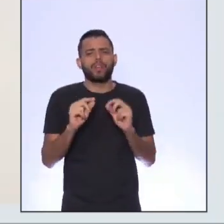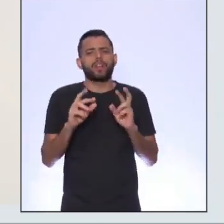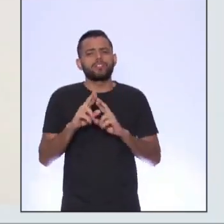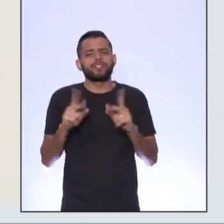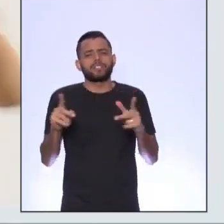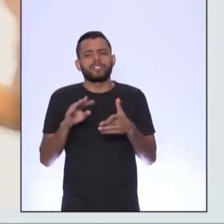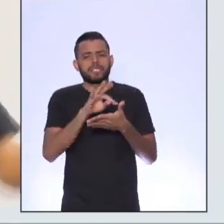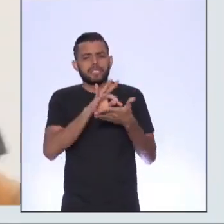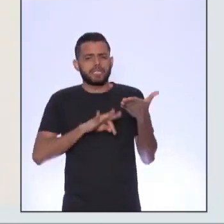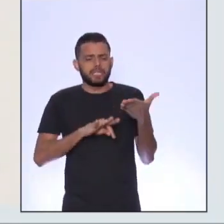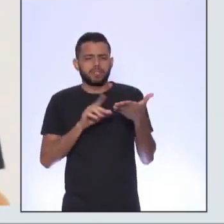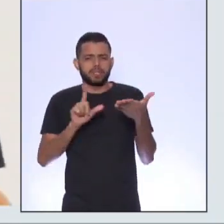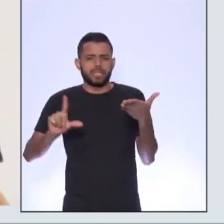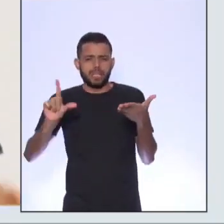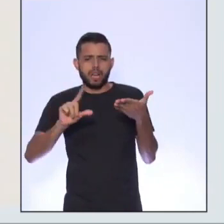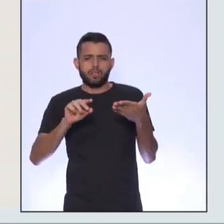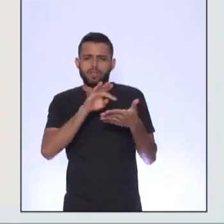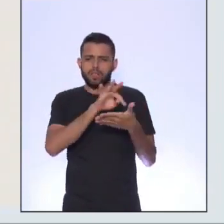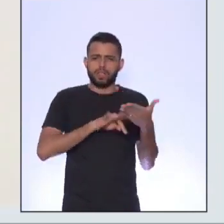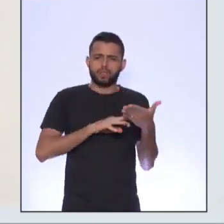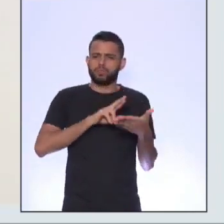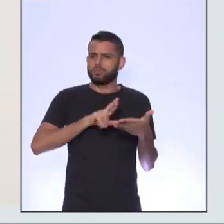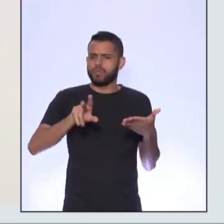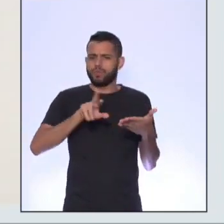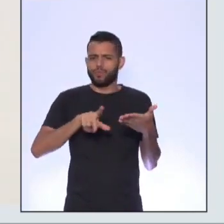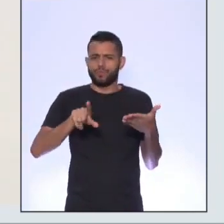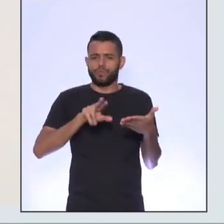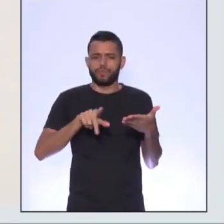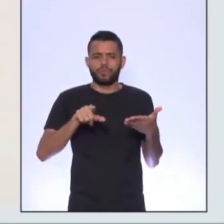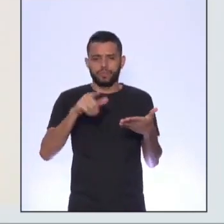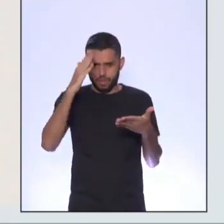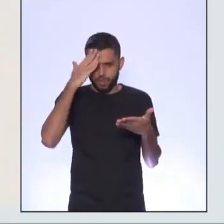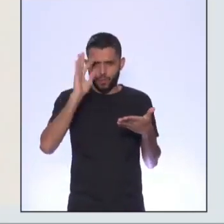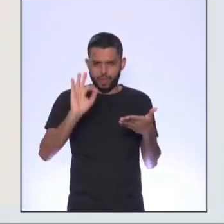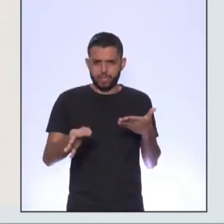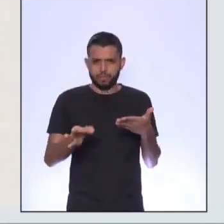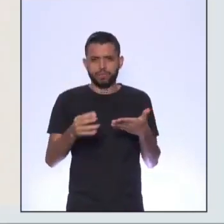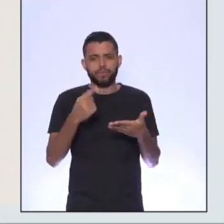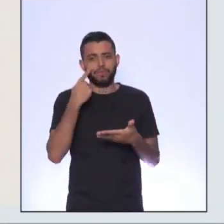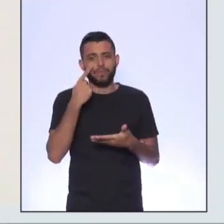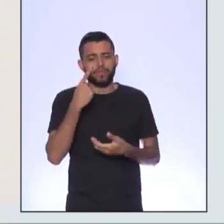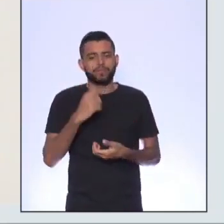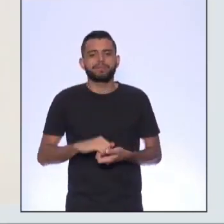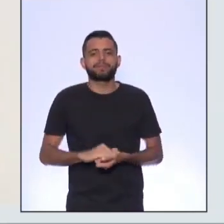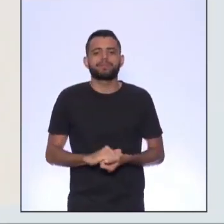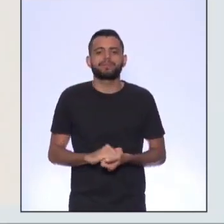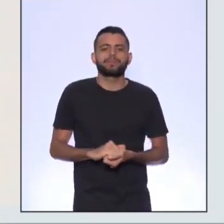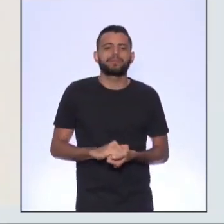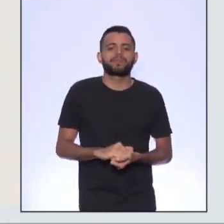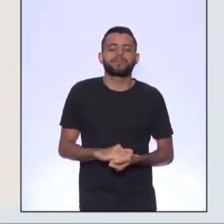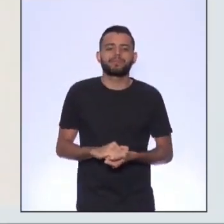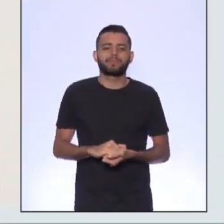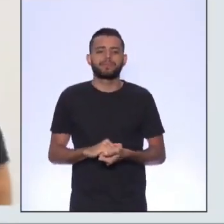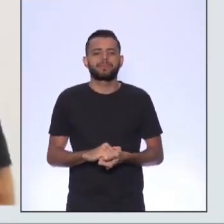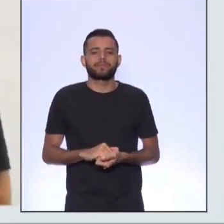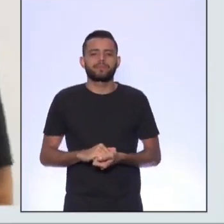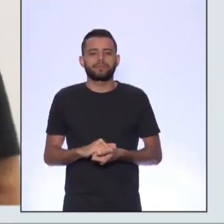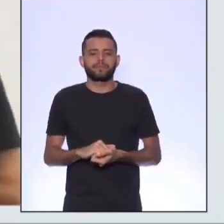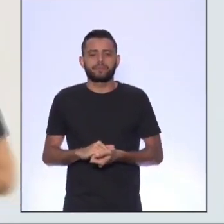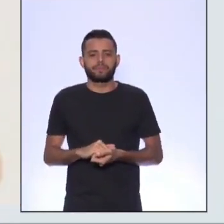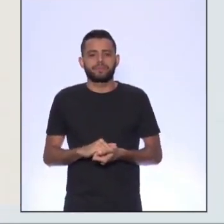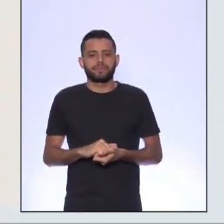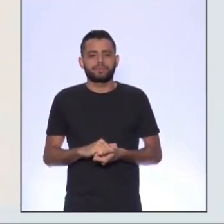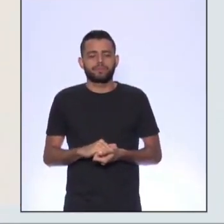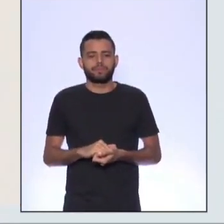texto literário e texto não literário? Entendeu mesmo? Então vamos ver se você entendeu. Dá uma olhada nesse texto